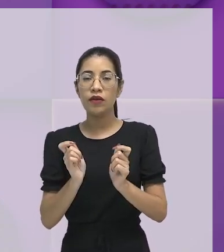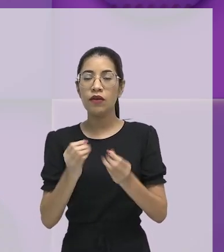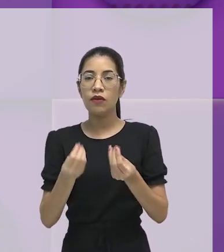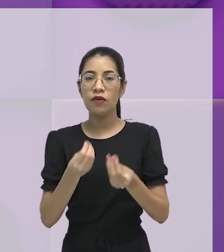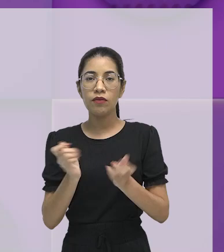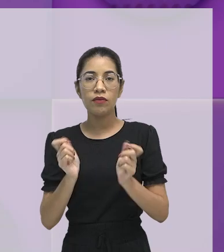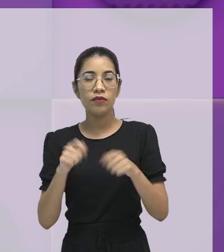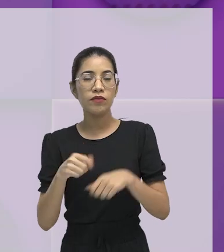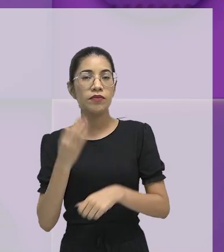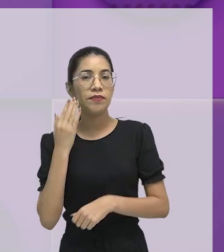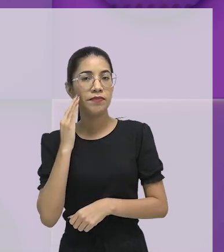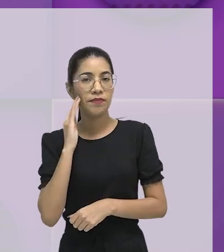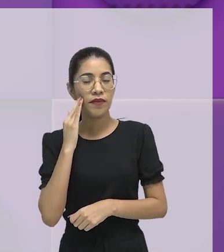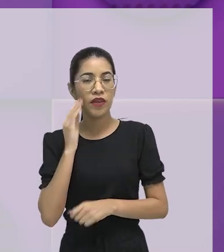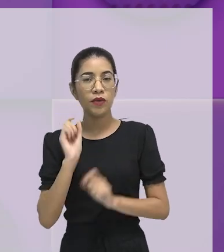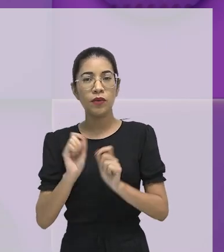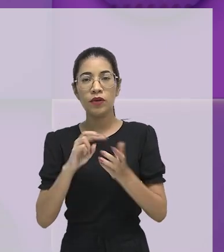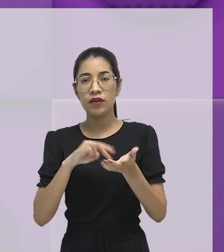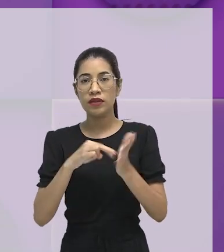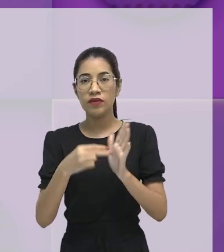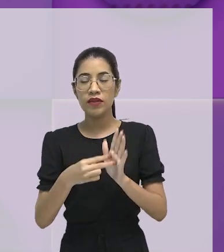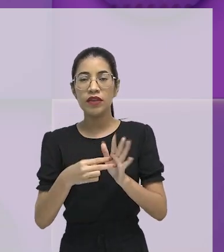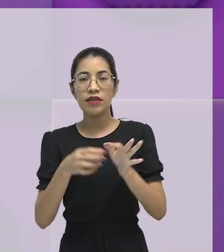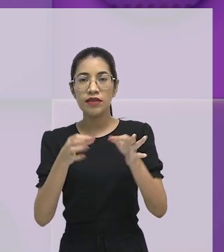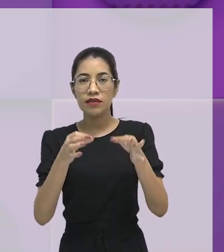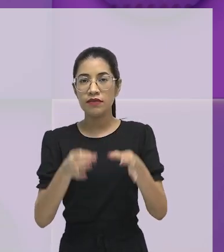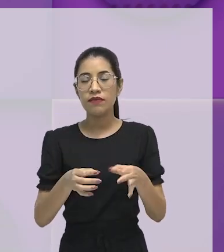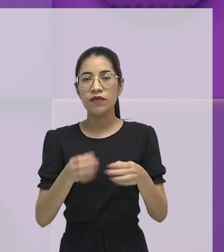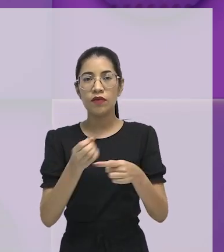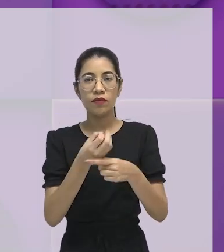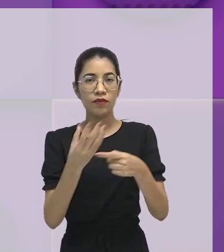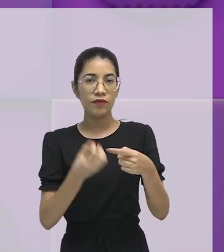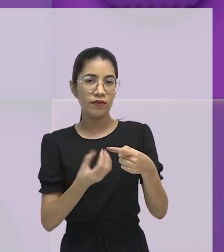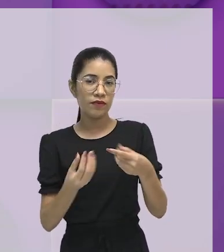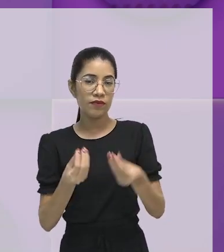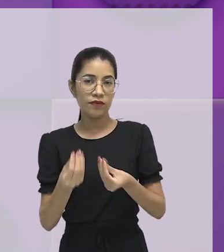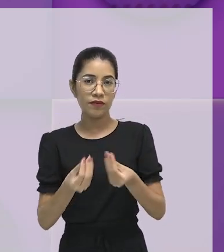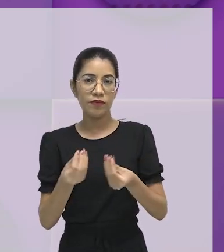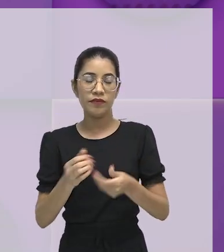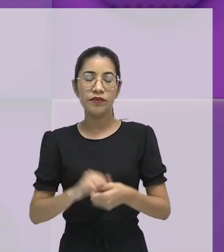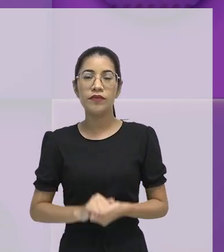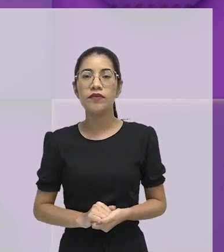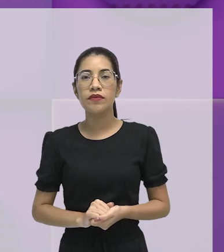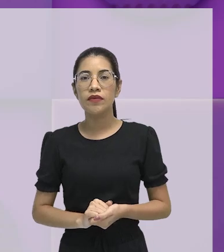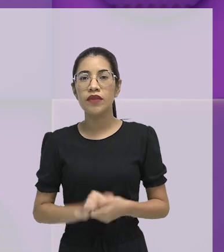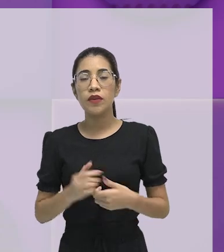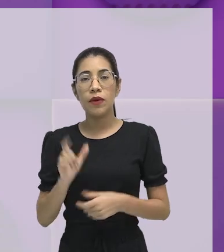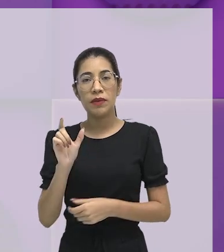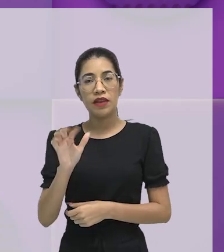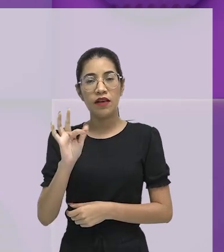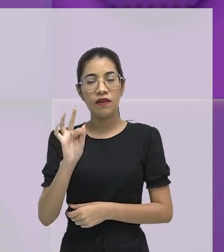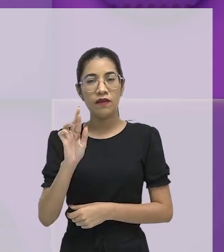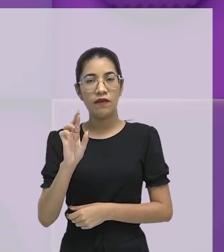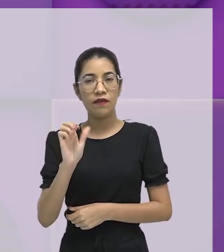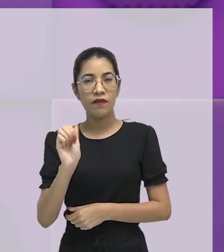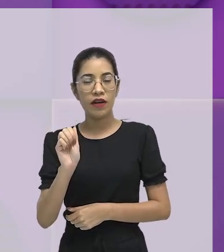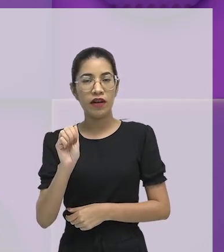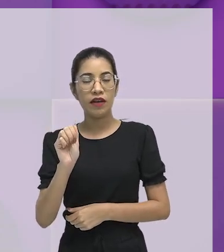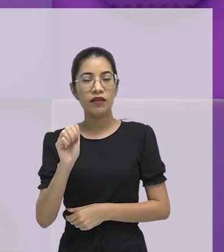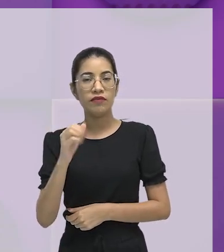consegue entender o que é exatamente uma fração, tá? Quando a gente fala essa palavra